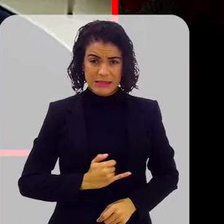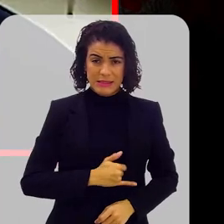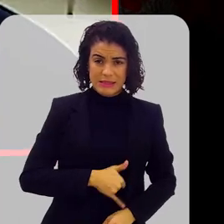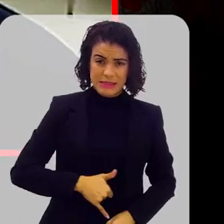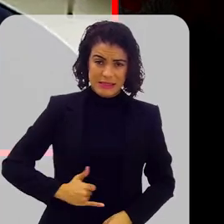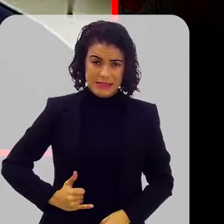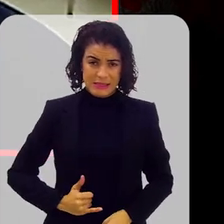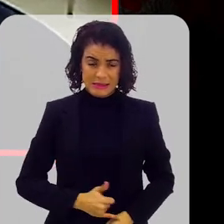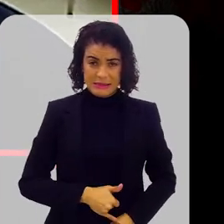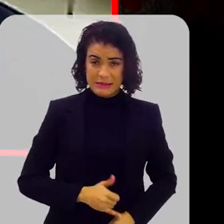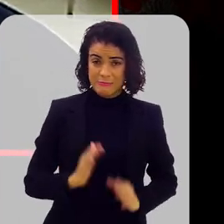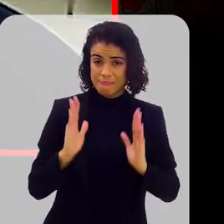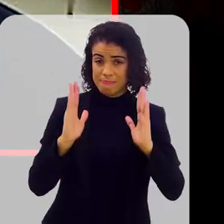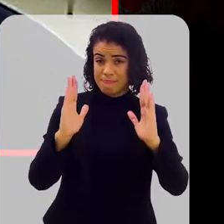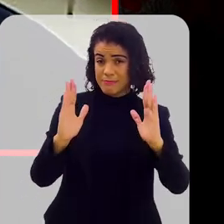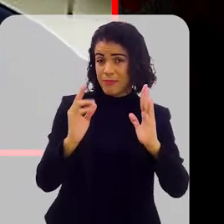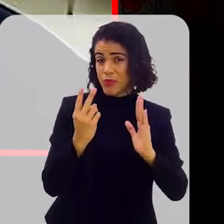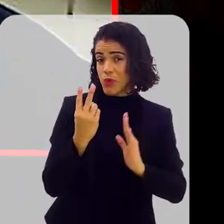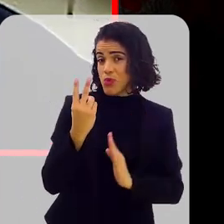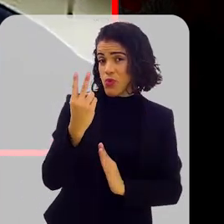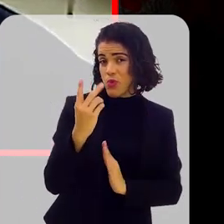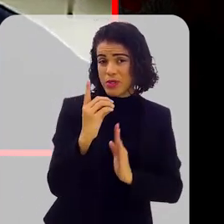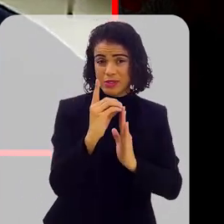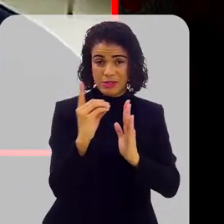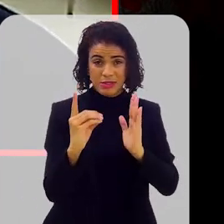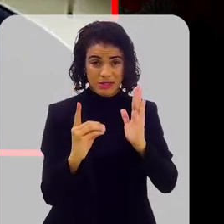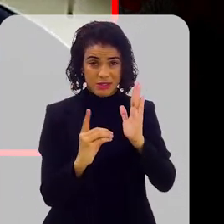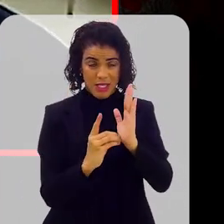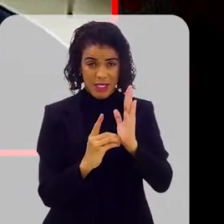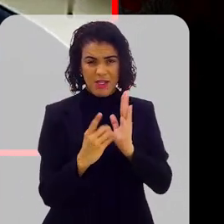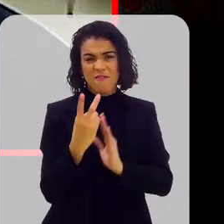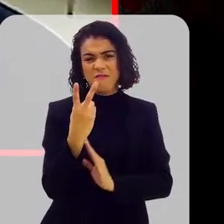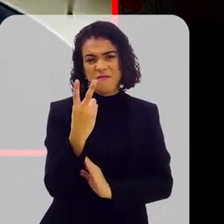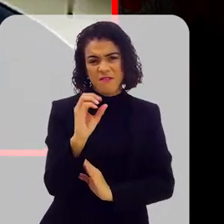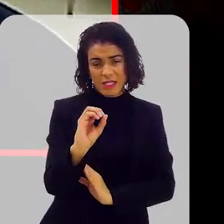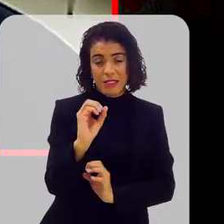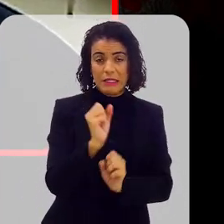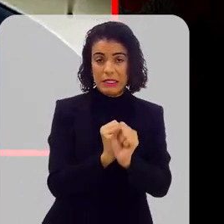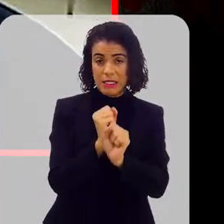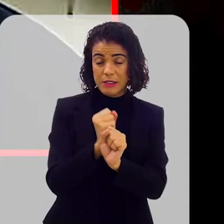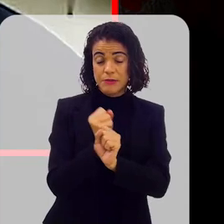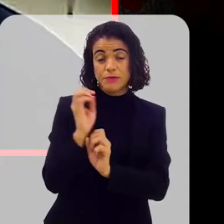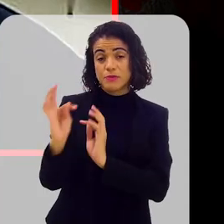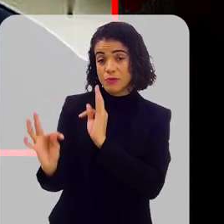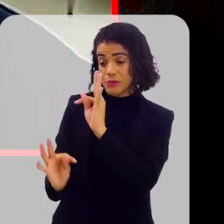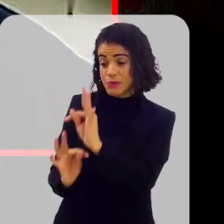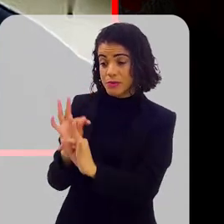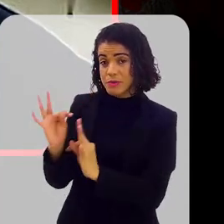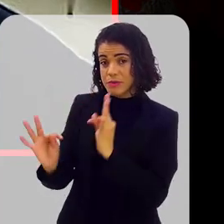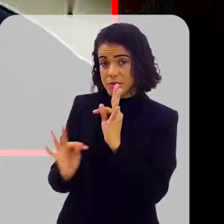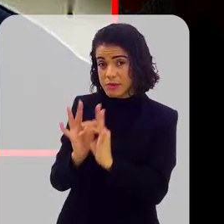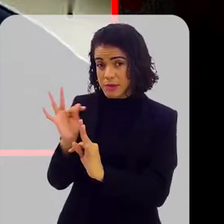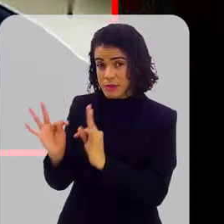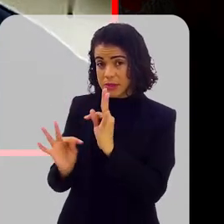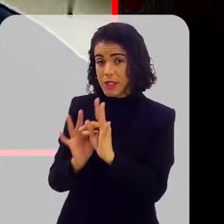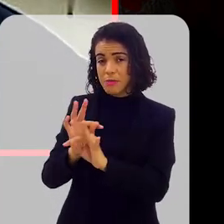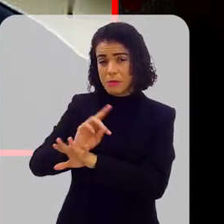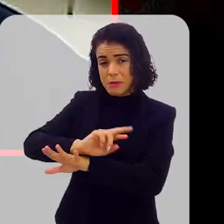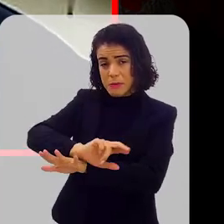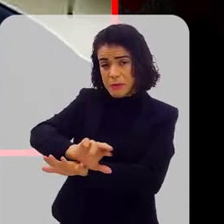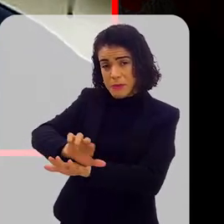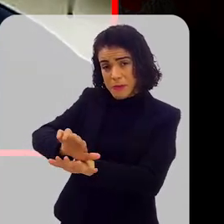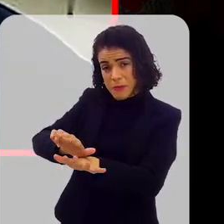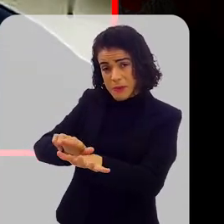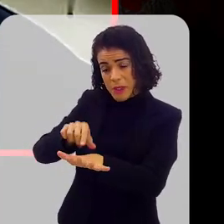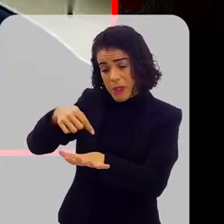intestino nas últimas 2 décadas, tá? O tratamento, ele é um tratamento